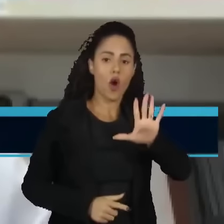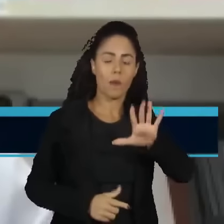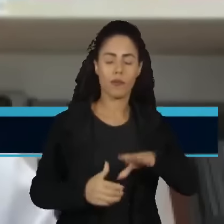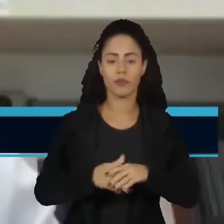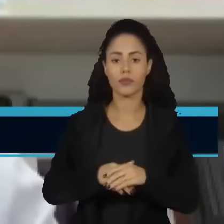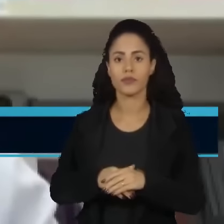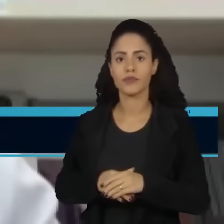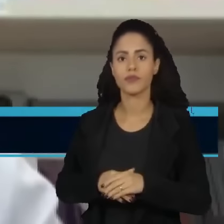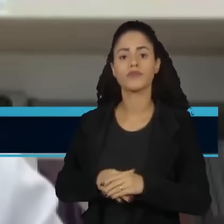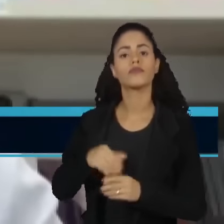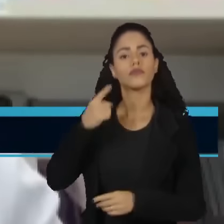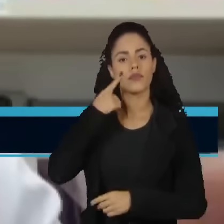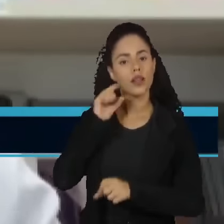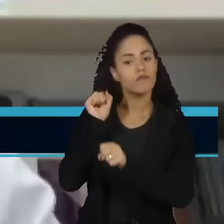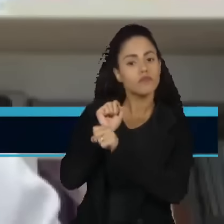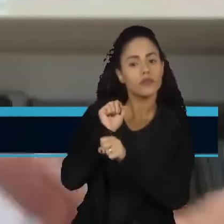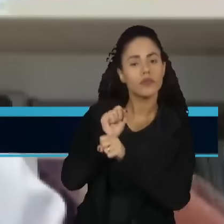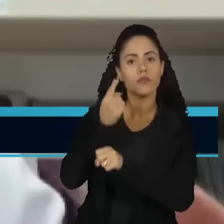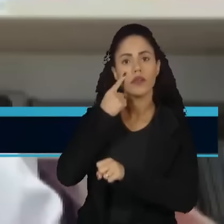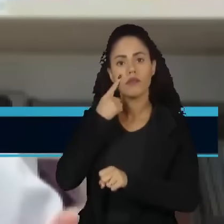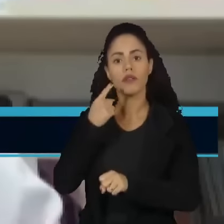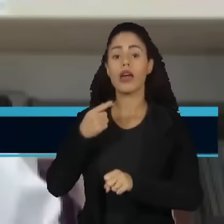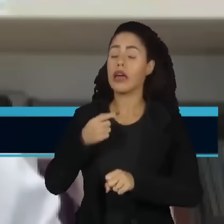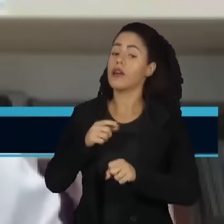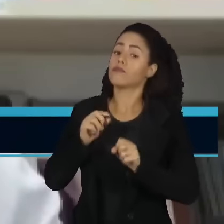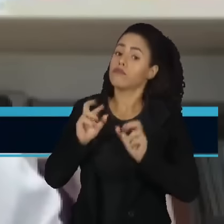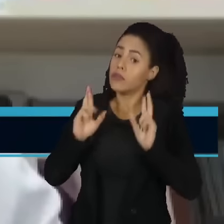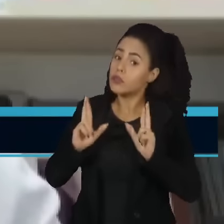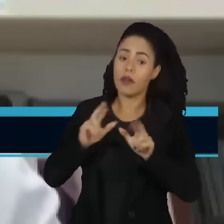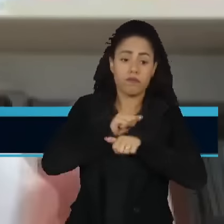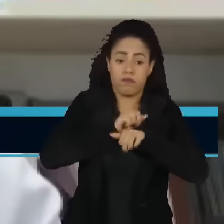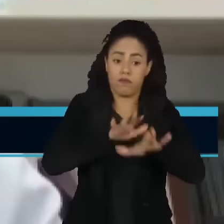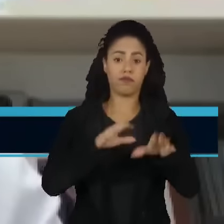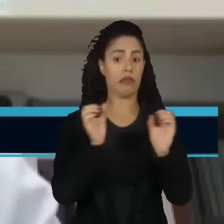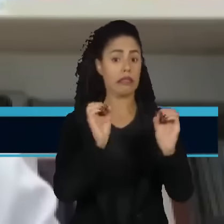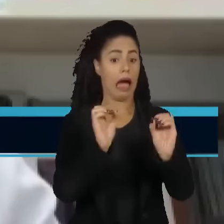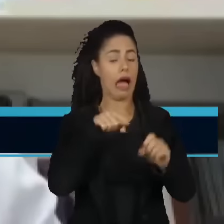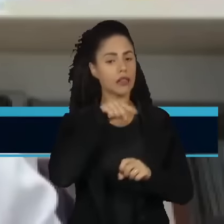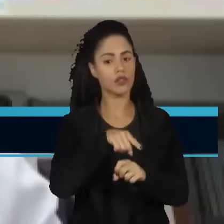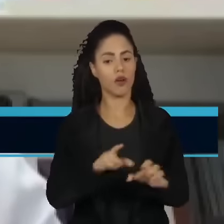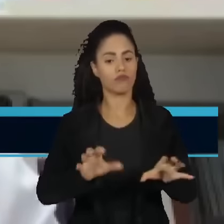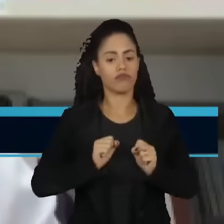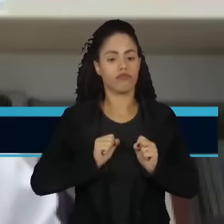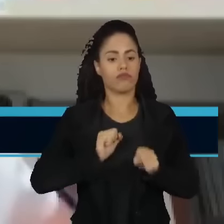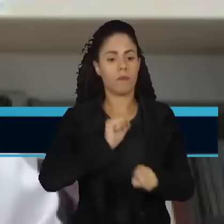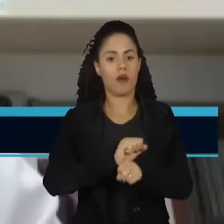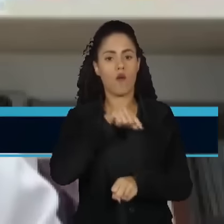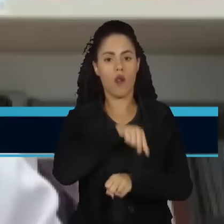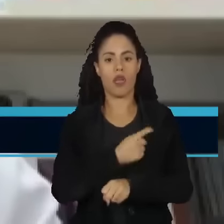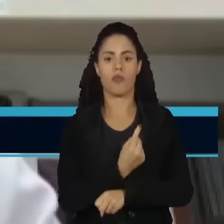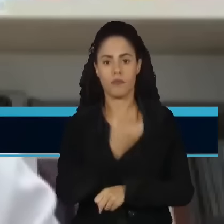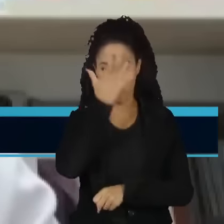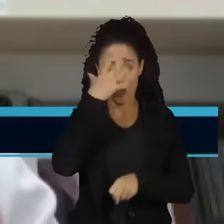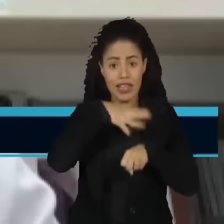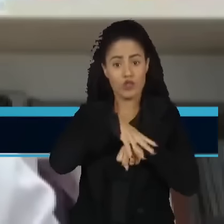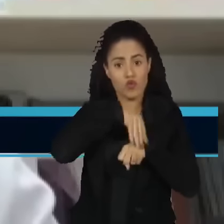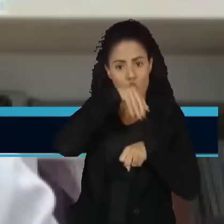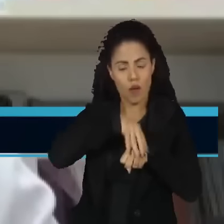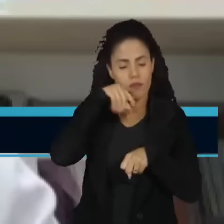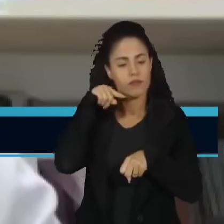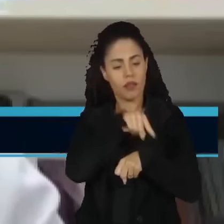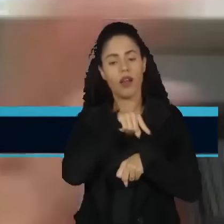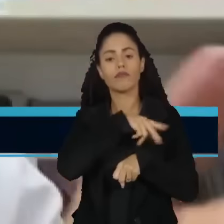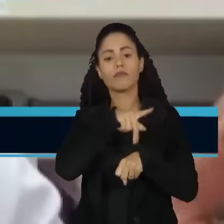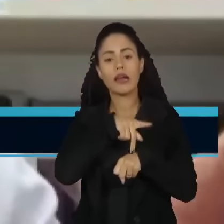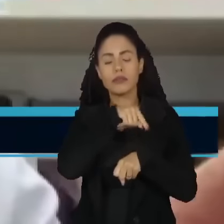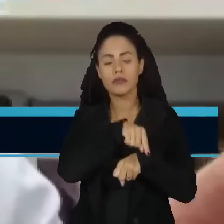esse caso e espero que isso não tenha sido espalhado ou seja não não tenha havido nenhuma transmissão local na Suécia Se não houve transmissão